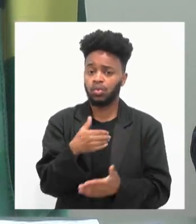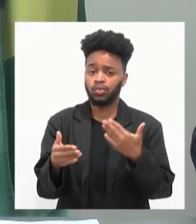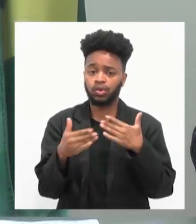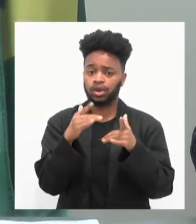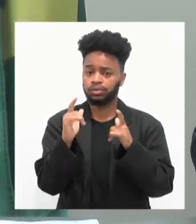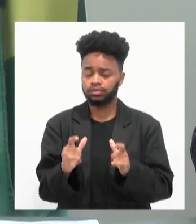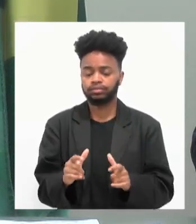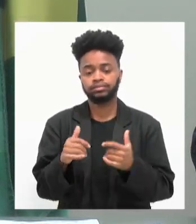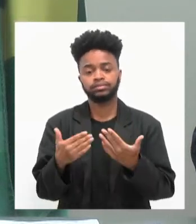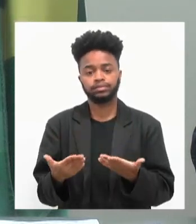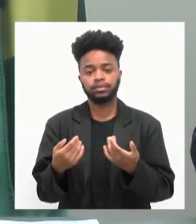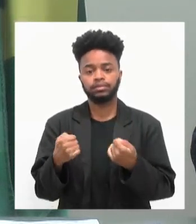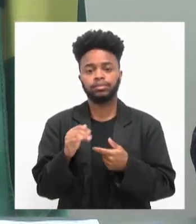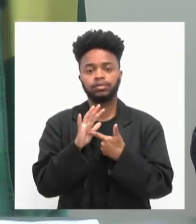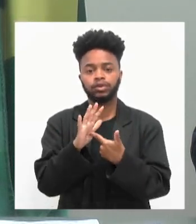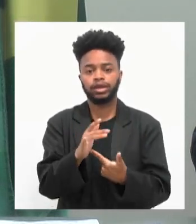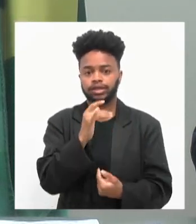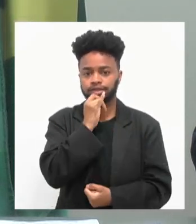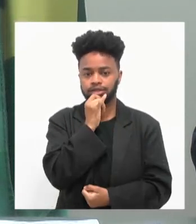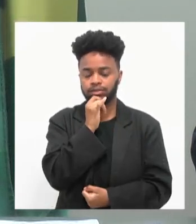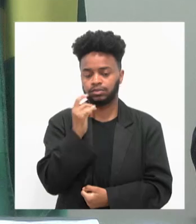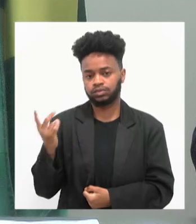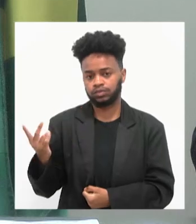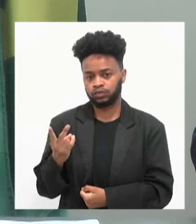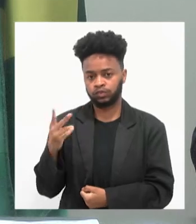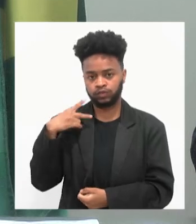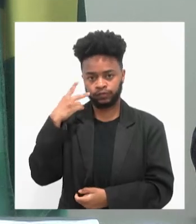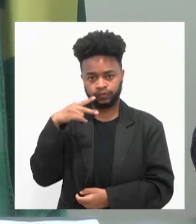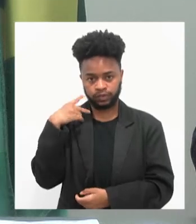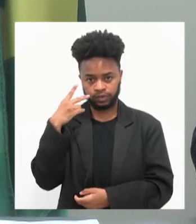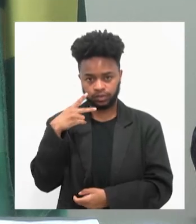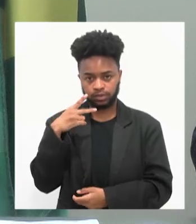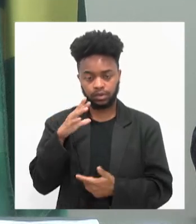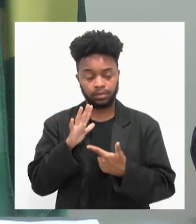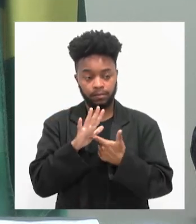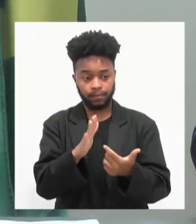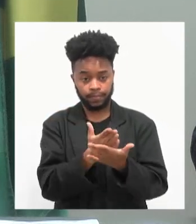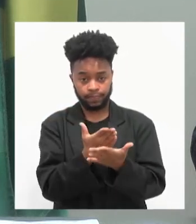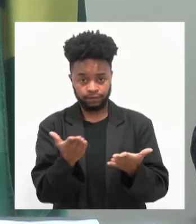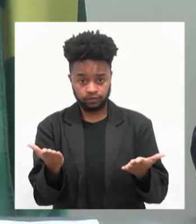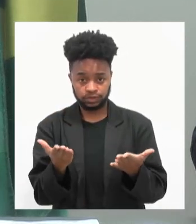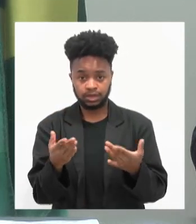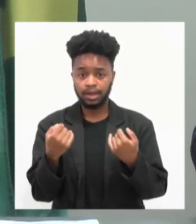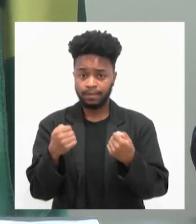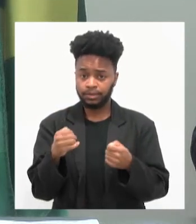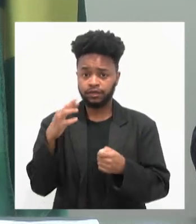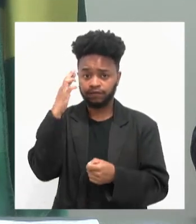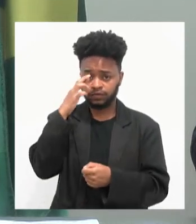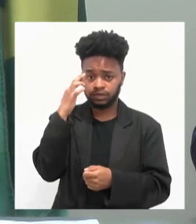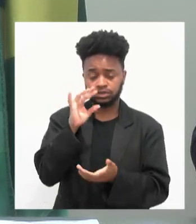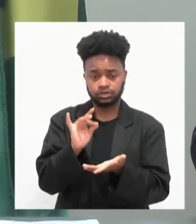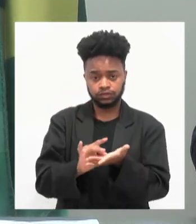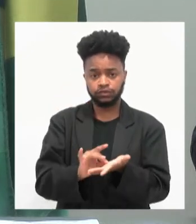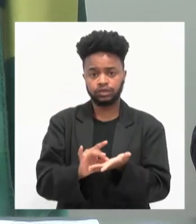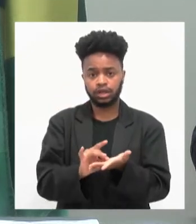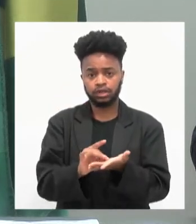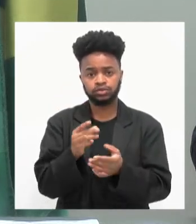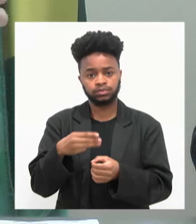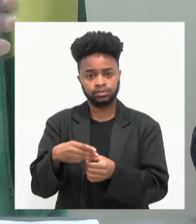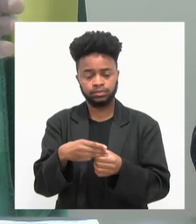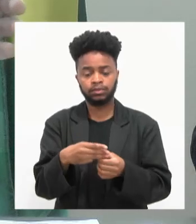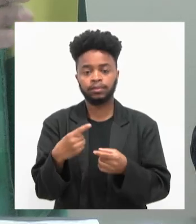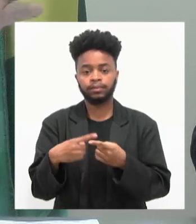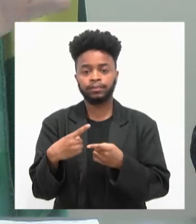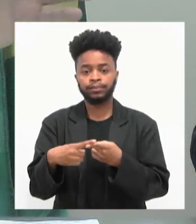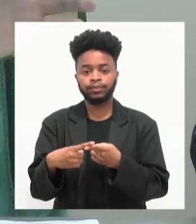vire exemplo o vereador Rogério Amorim, o vereador Poubel, para os vereadores desses municípios, para que eles fiscalizem, né, os seus municípios, porque a